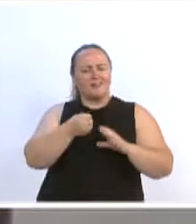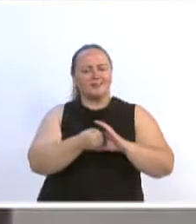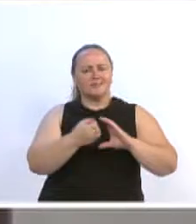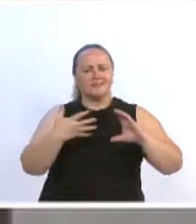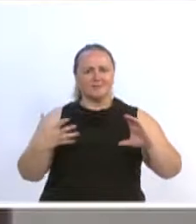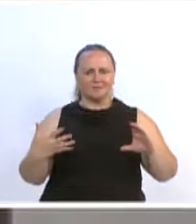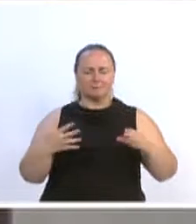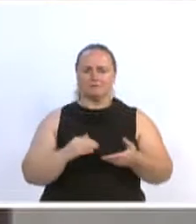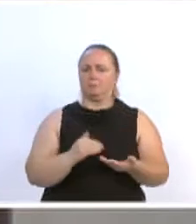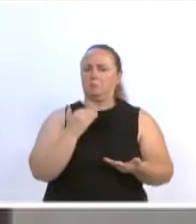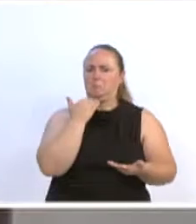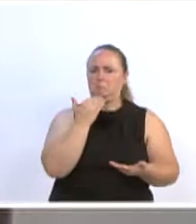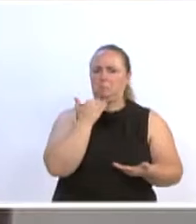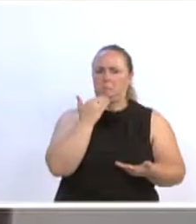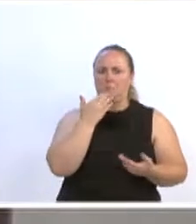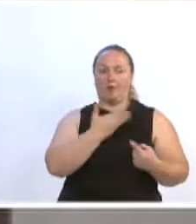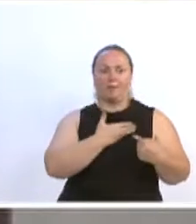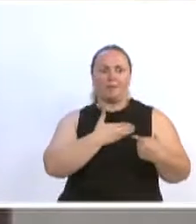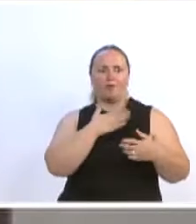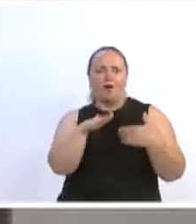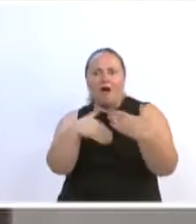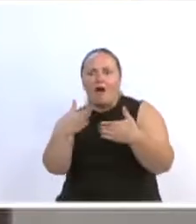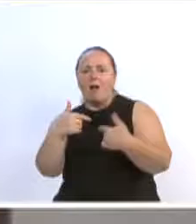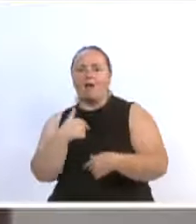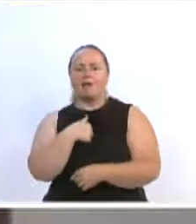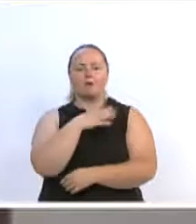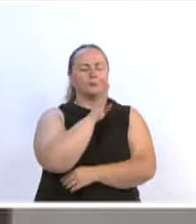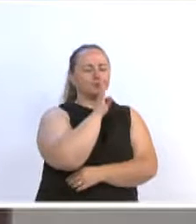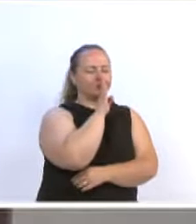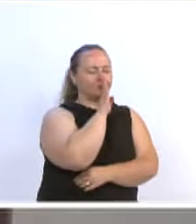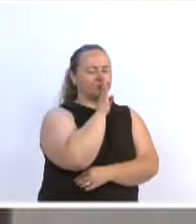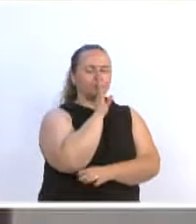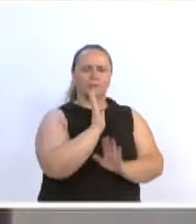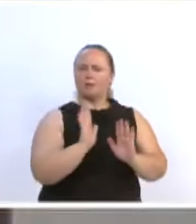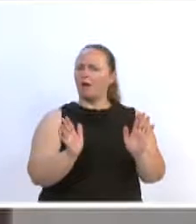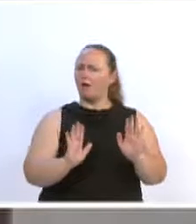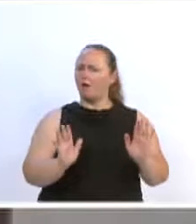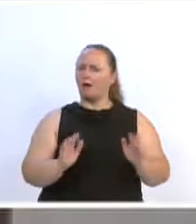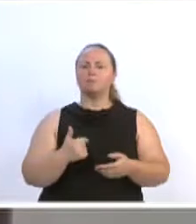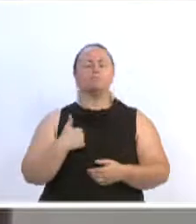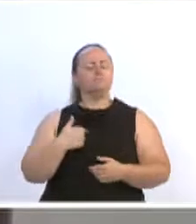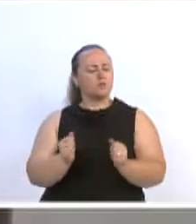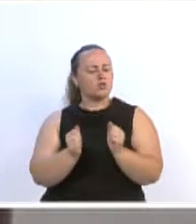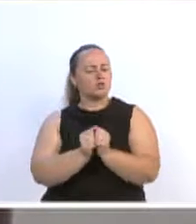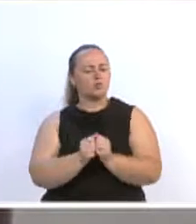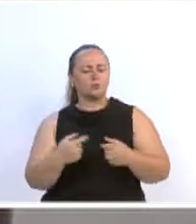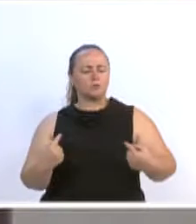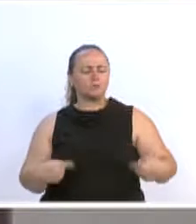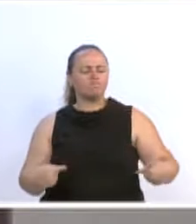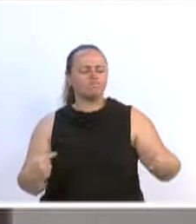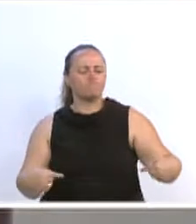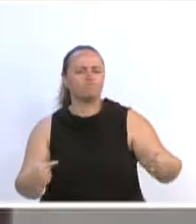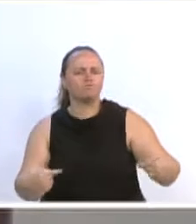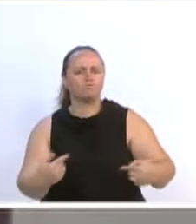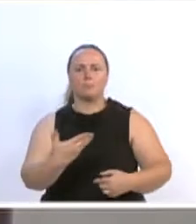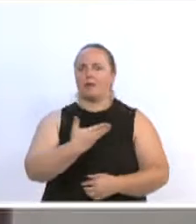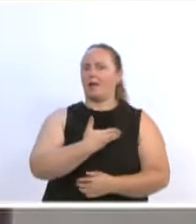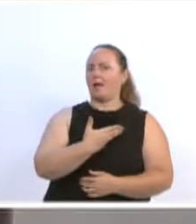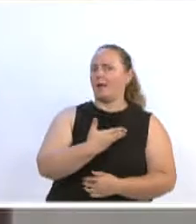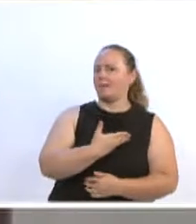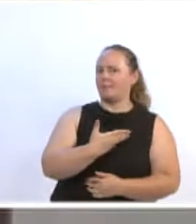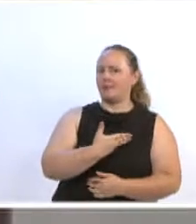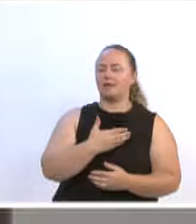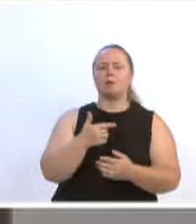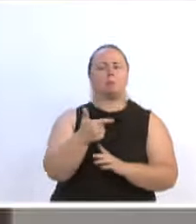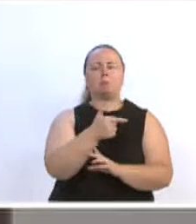cresceu subia não falar nada dele tem que chegar aqui e falar que concorri ao lado dele como vereador éramos amigos não